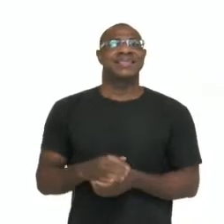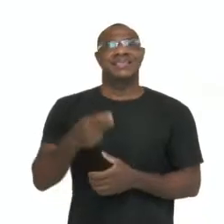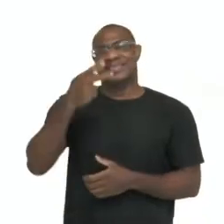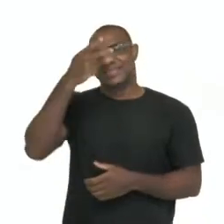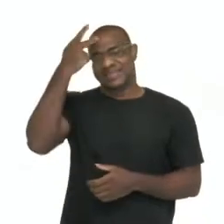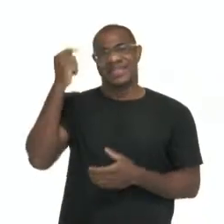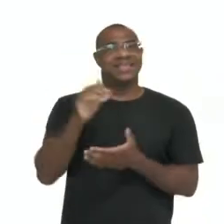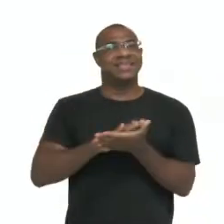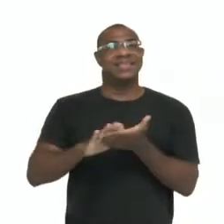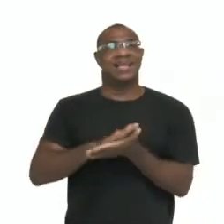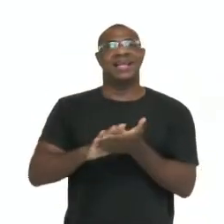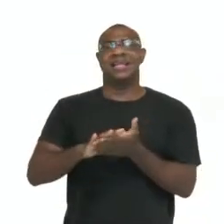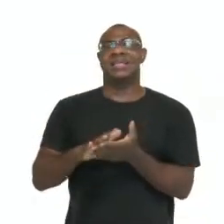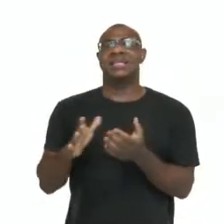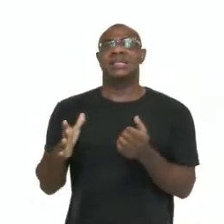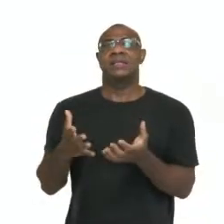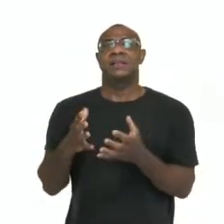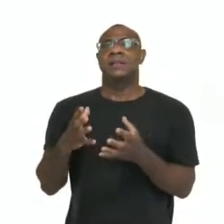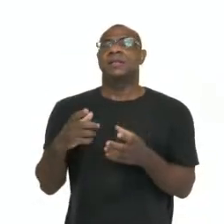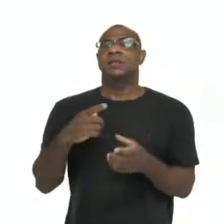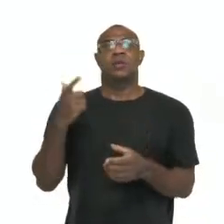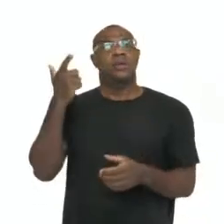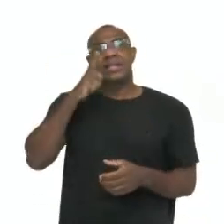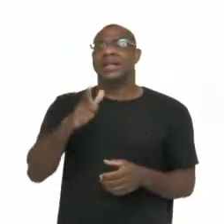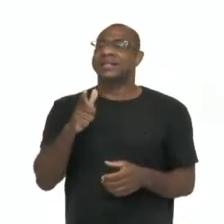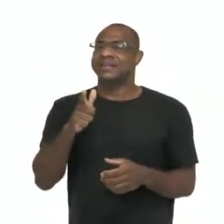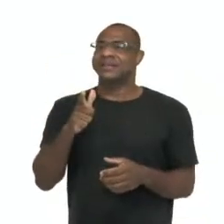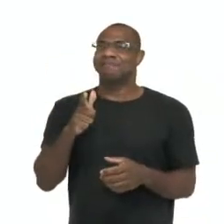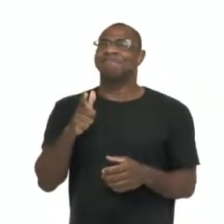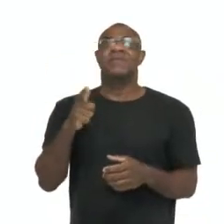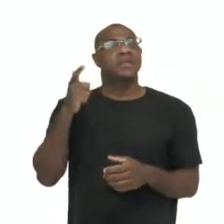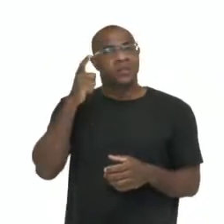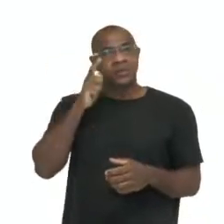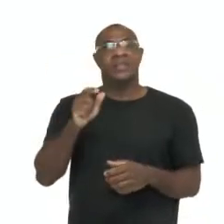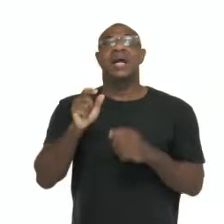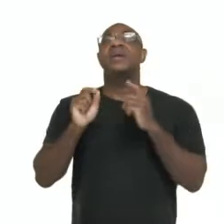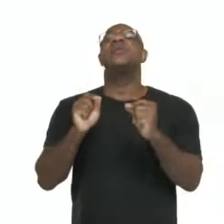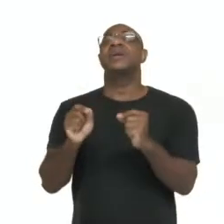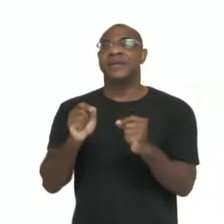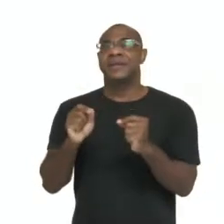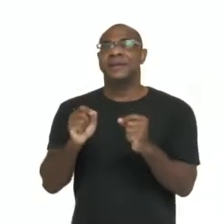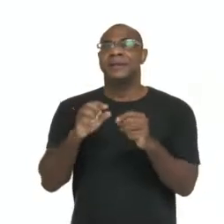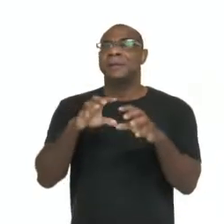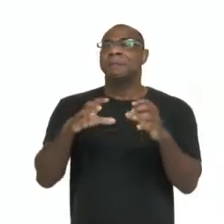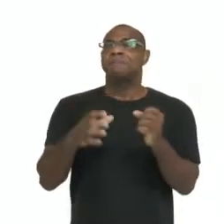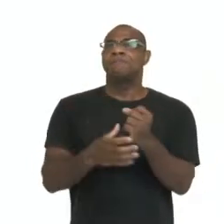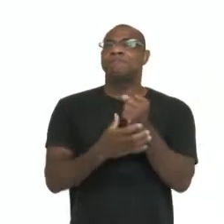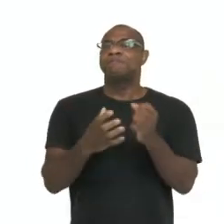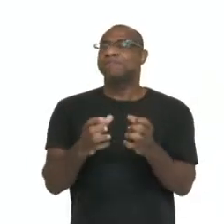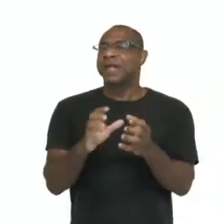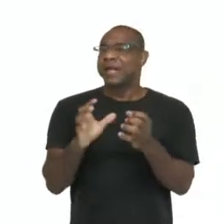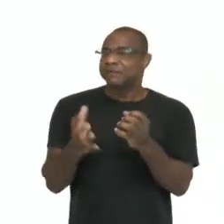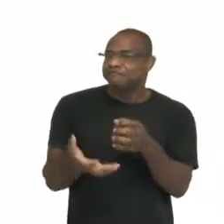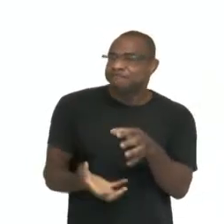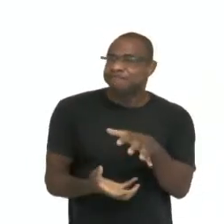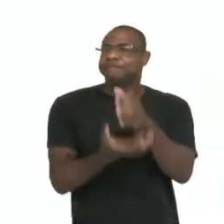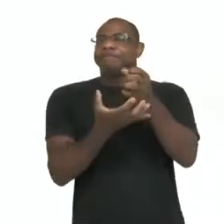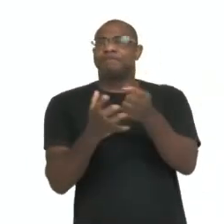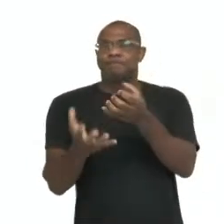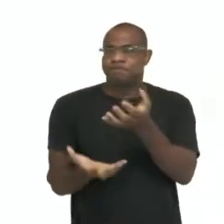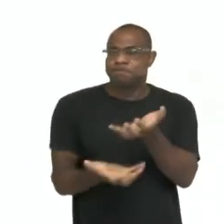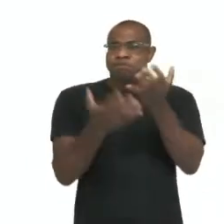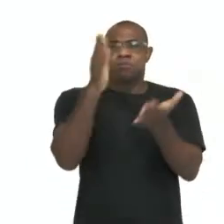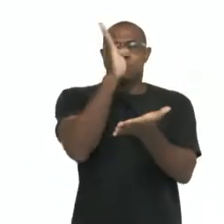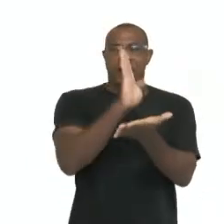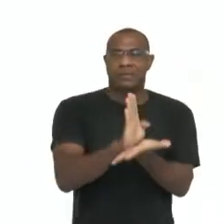Ninguém mais segura este país. E ao lado direito, Brasil, ame-o ou deixe-o. Esses dois